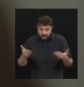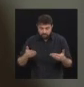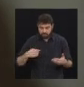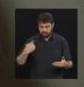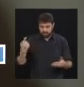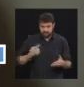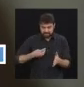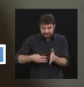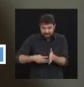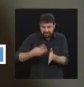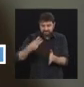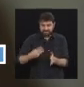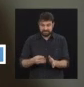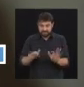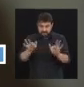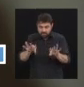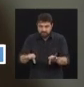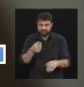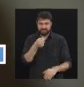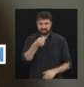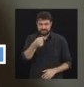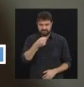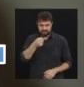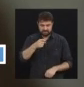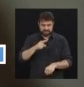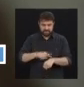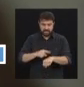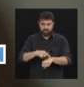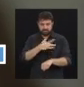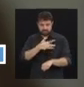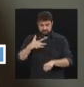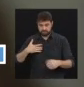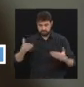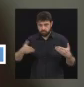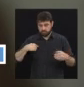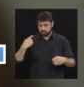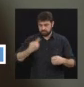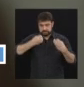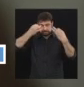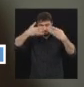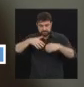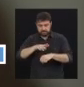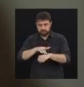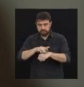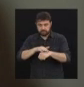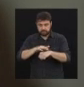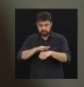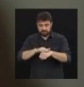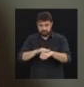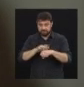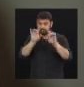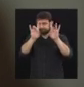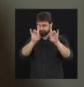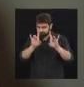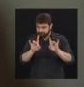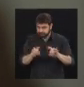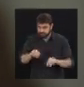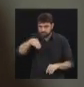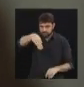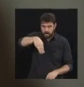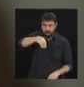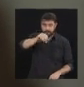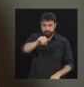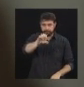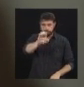Partimos agora para o terceiro e último bloco desse Momento Saúde. Hoje nós estamos falando sobre uma síndrome que é rara,